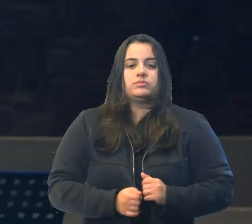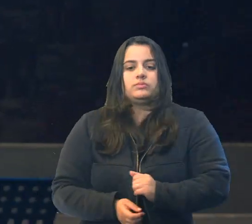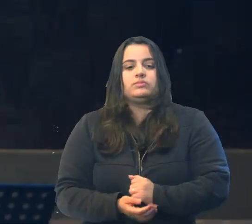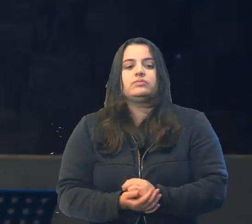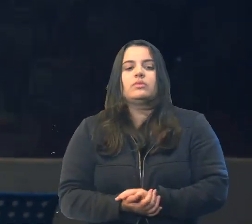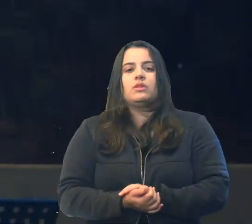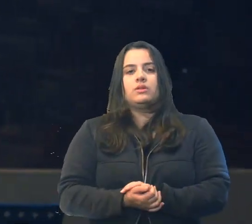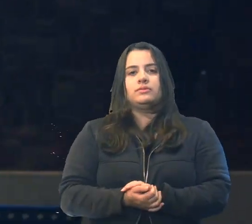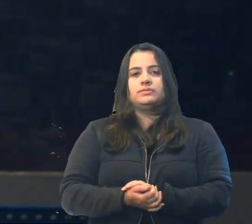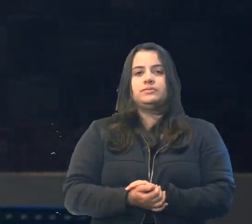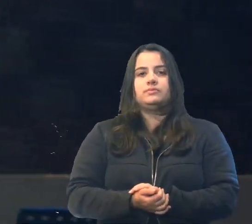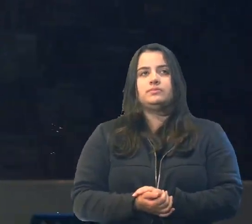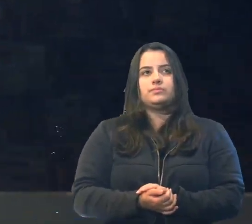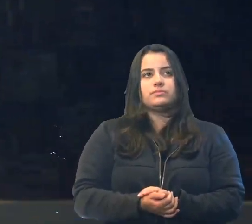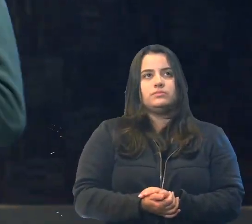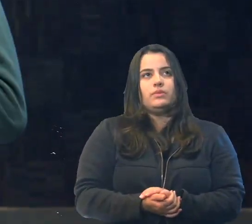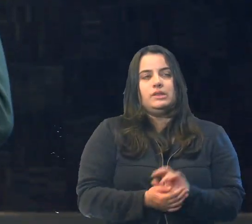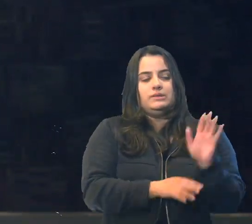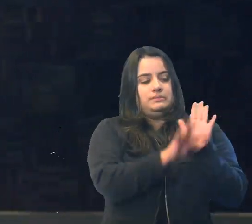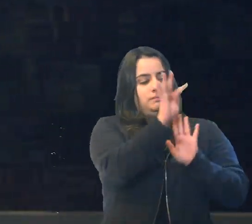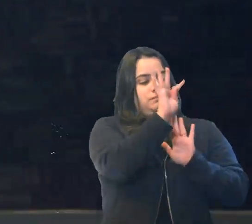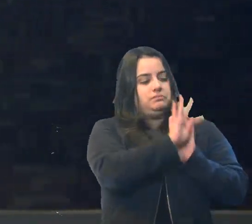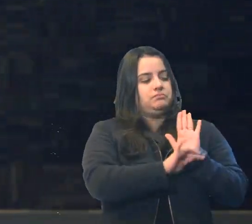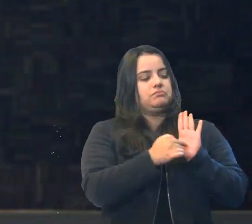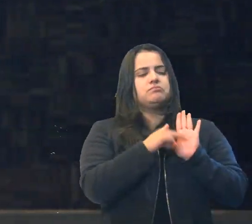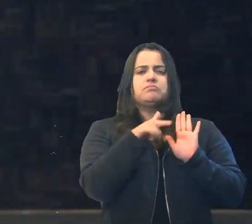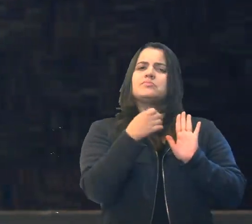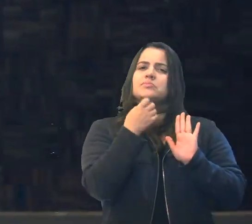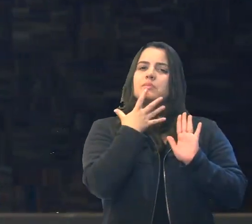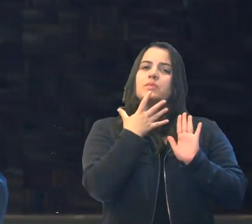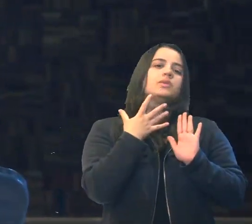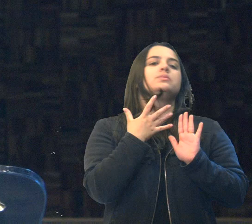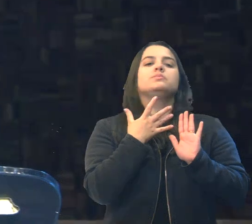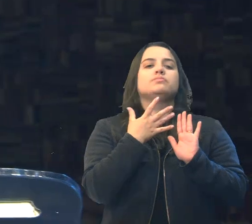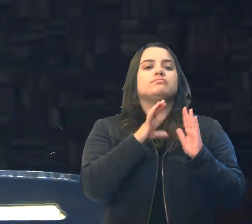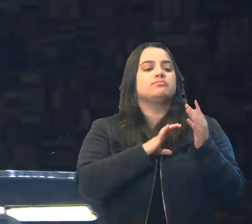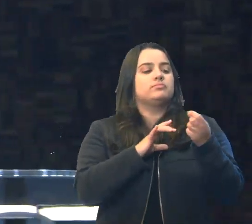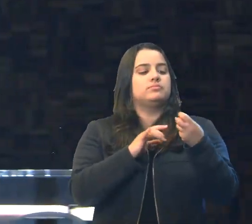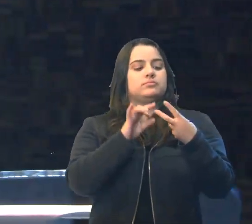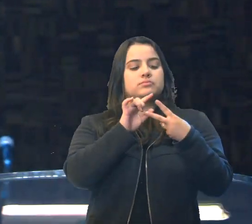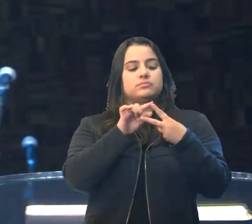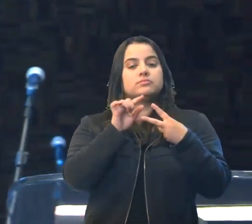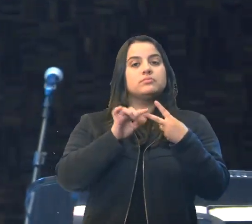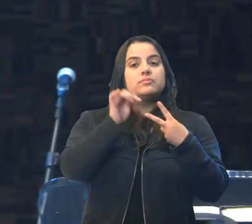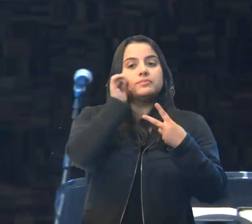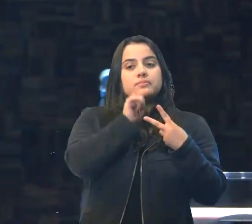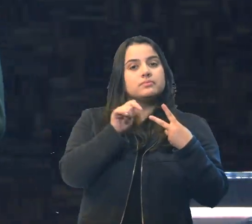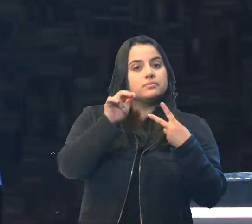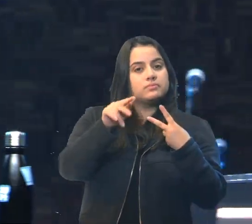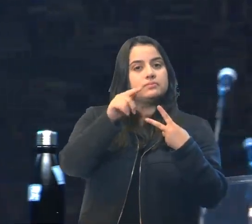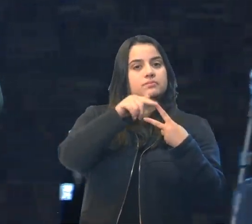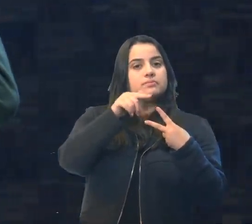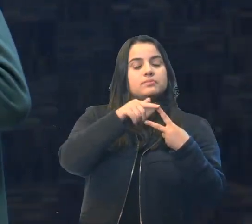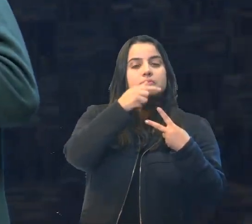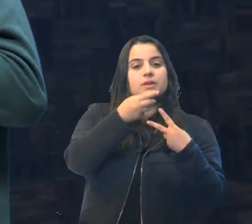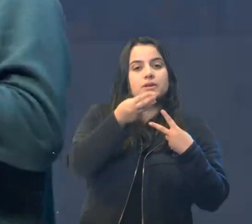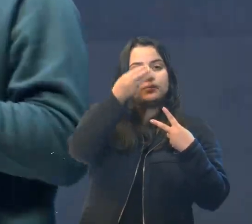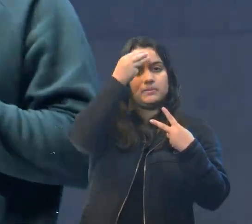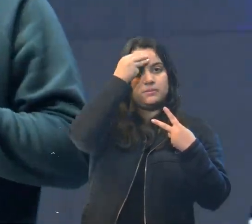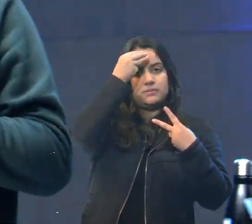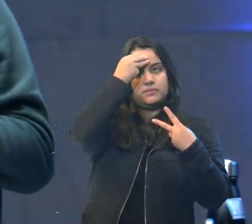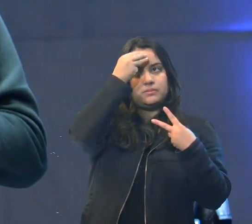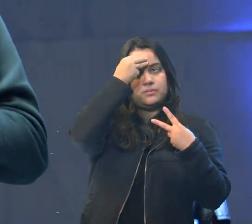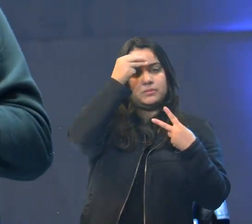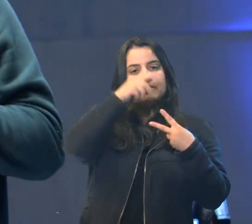muito interessante. A Bíblia apresenta duas irmãs. Ela fala de Marta e Maria. A Bíblia diz que Jesus foi na casa